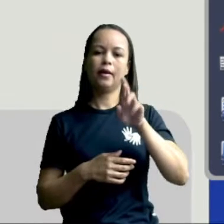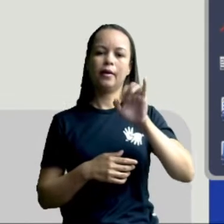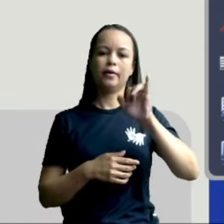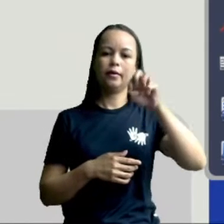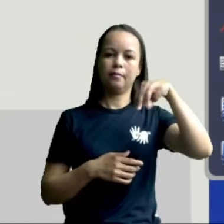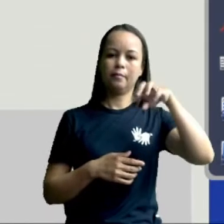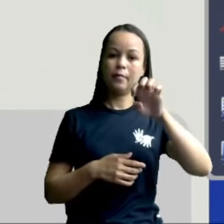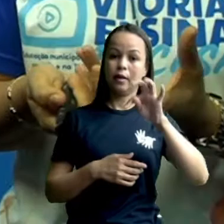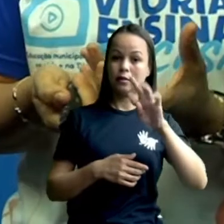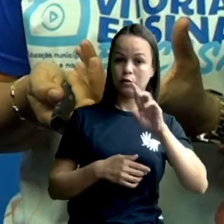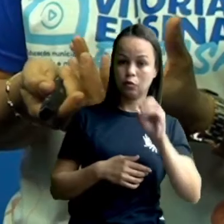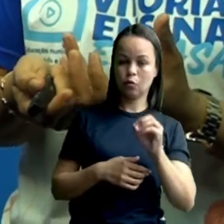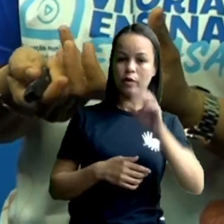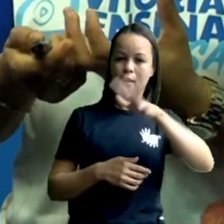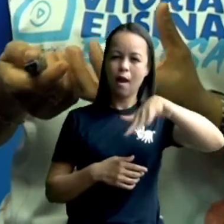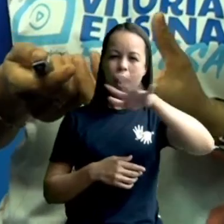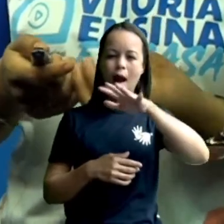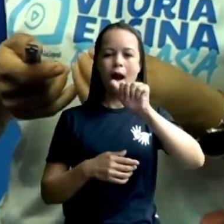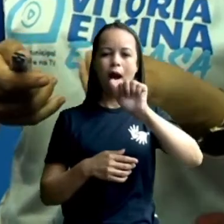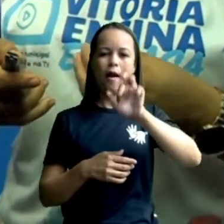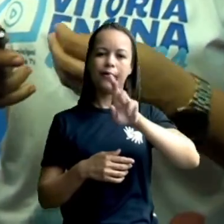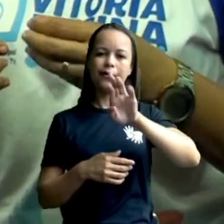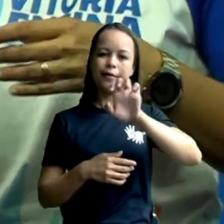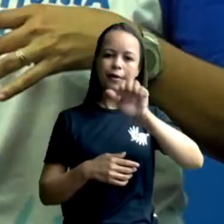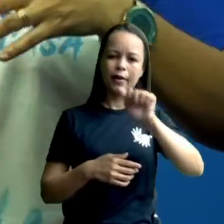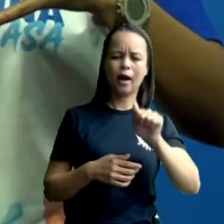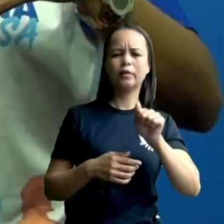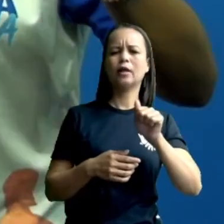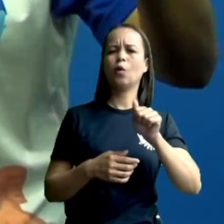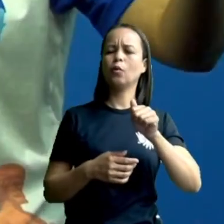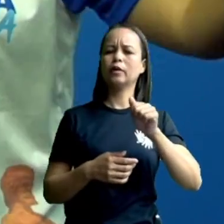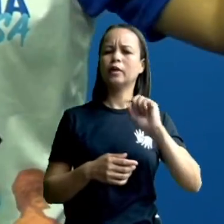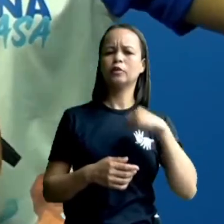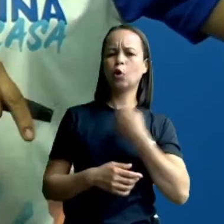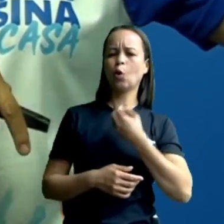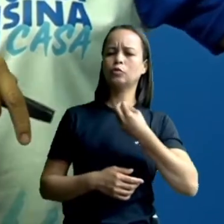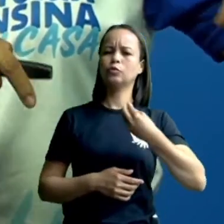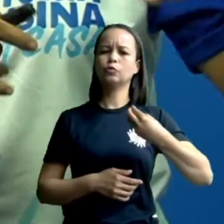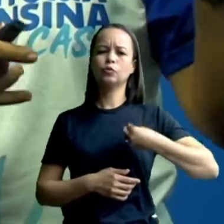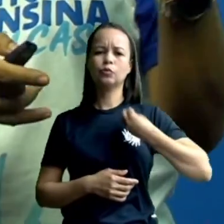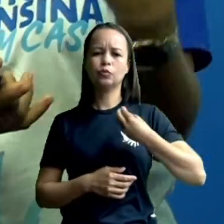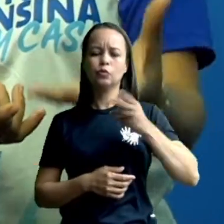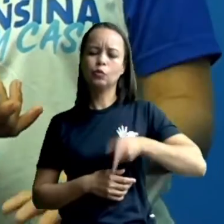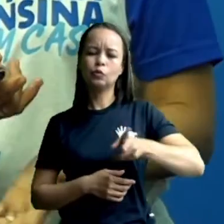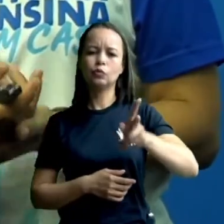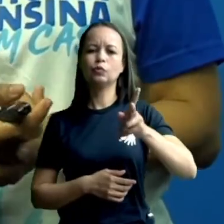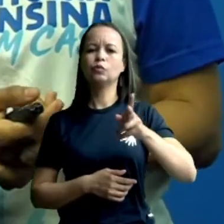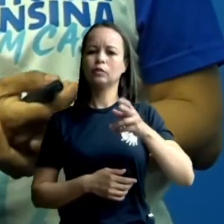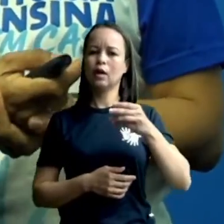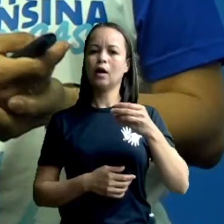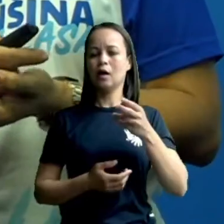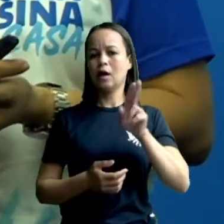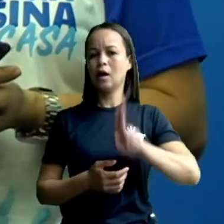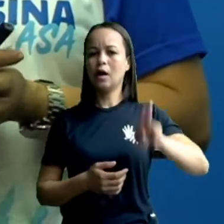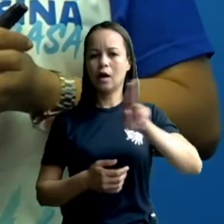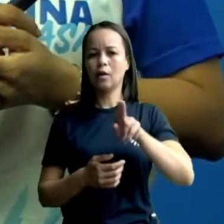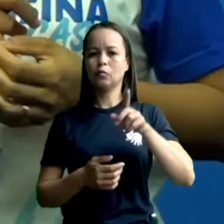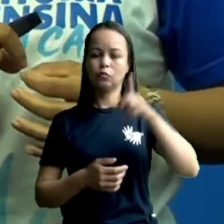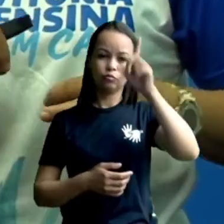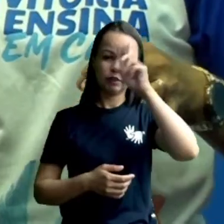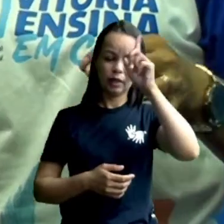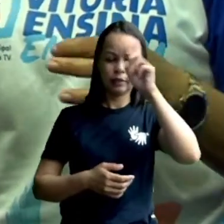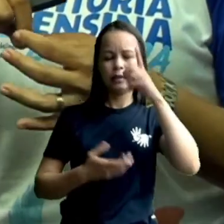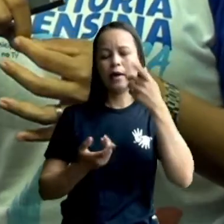conceitos que a gente usa muito no dia a dia, tá? São conceitos que a gente aplica em casa, de repente quer colocar a cerâmica em um